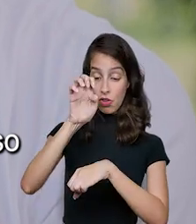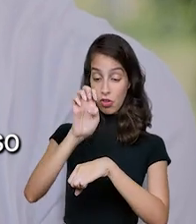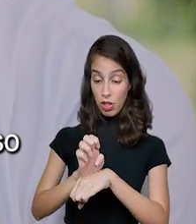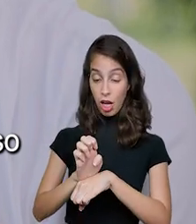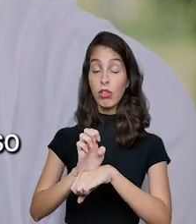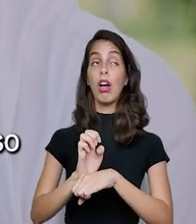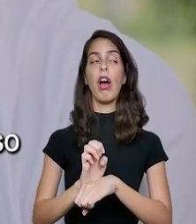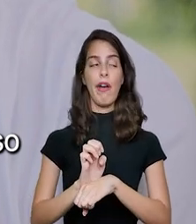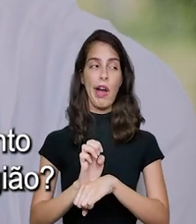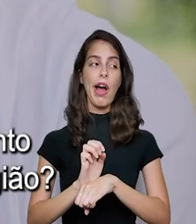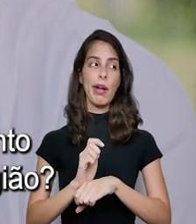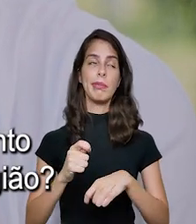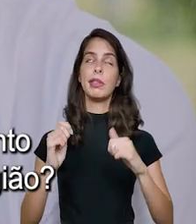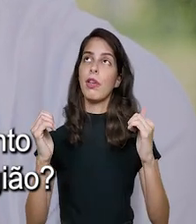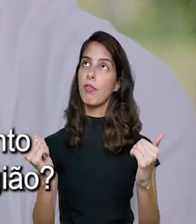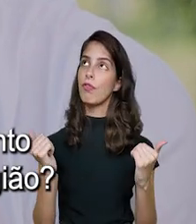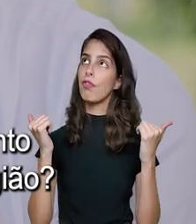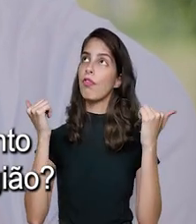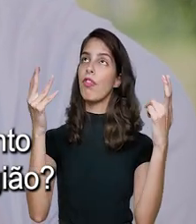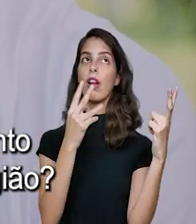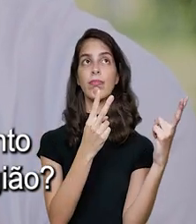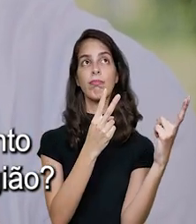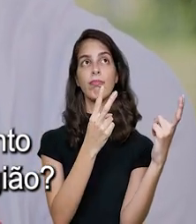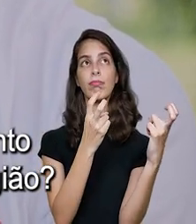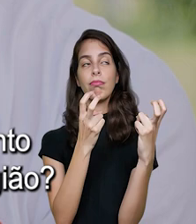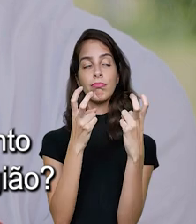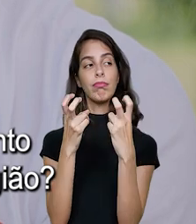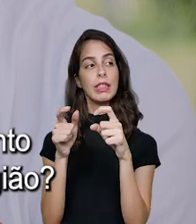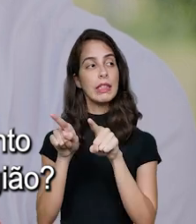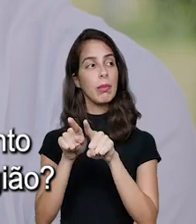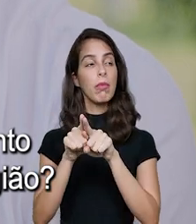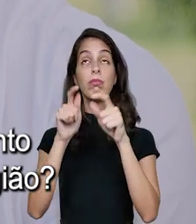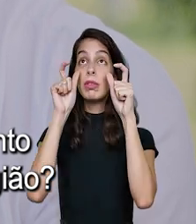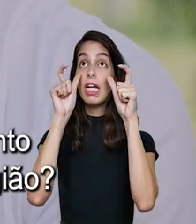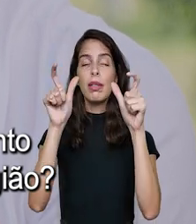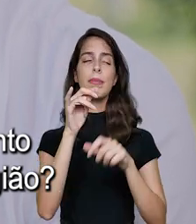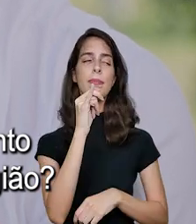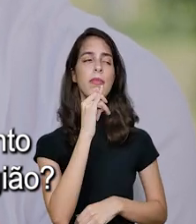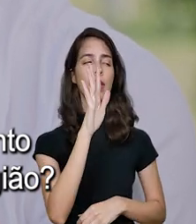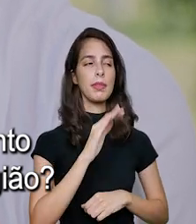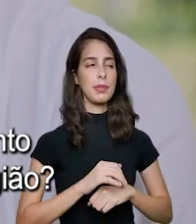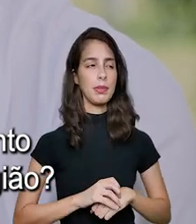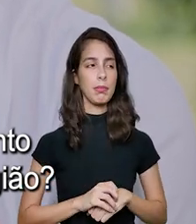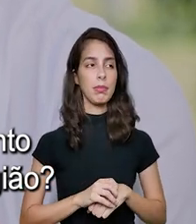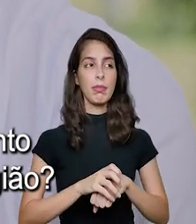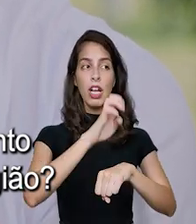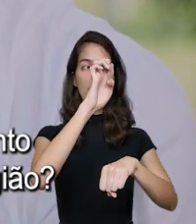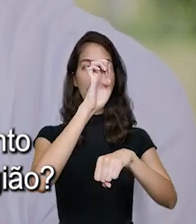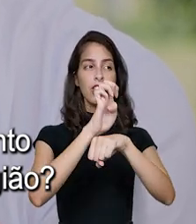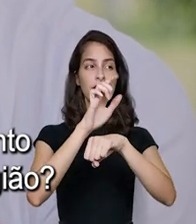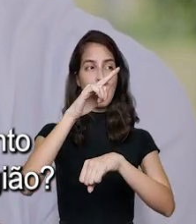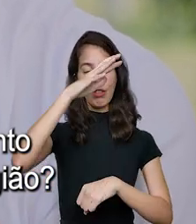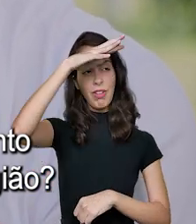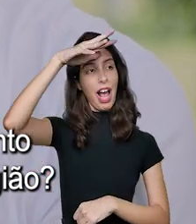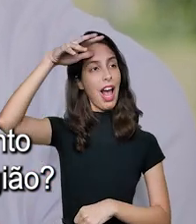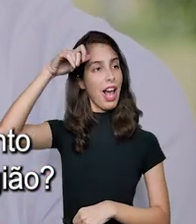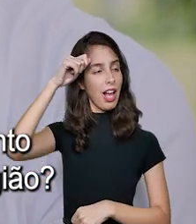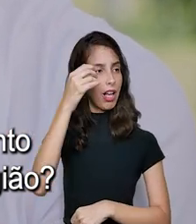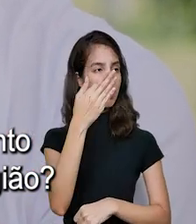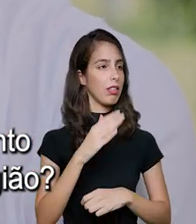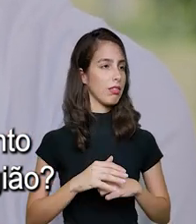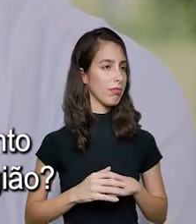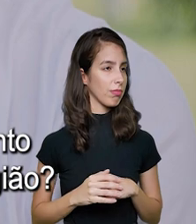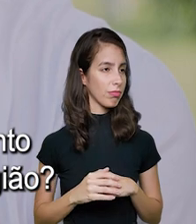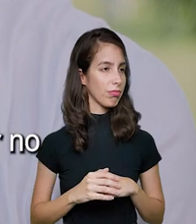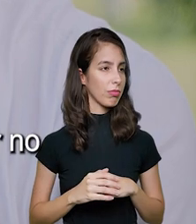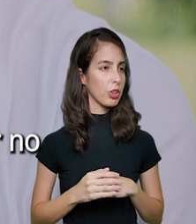outras idades muito importante você imagina o custo amazônico né Quanto custa um estudante sair